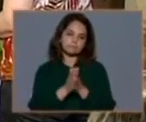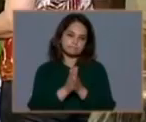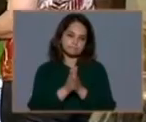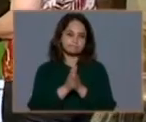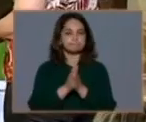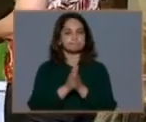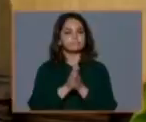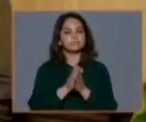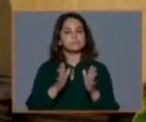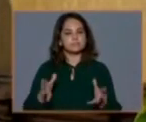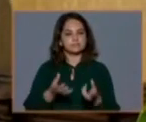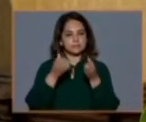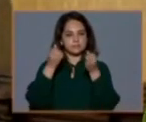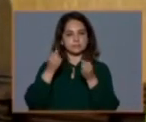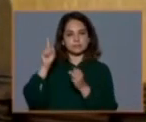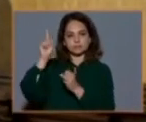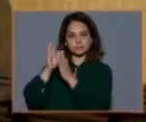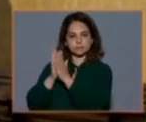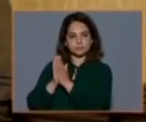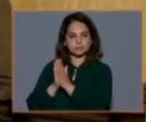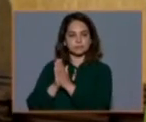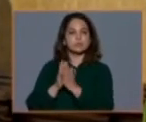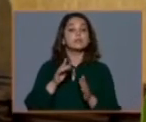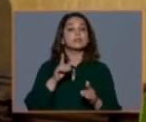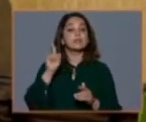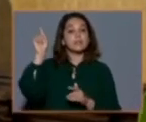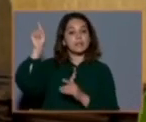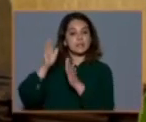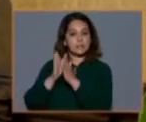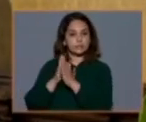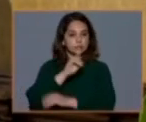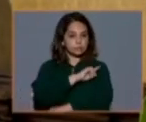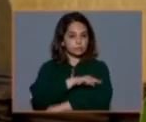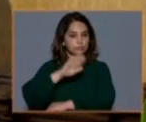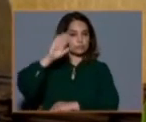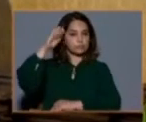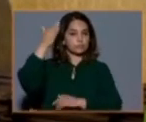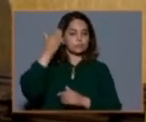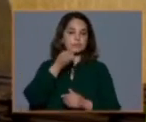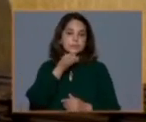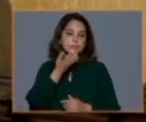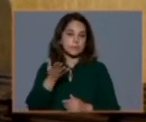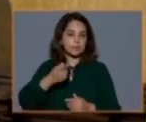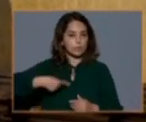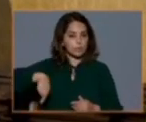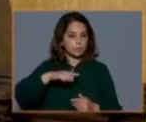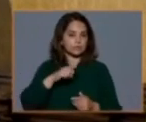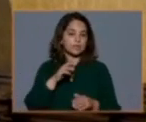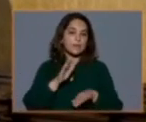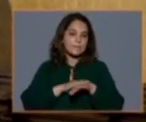por mim a Deus Nosso Senhor. Deus Todo-Poderoso tenha compaixão de nós, perdoa os